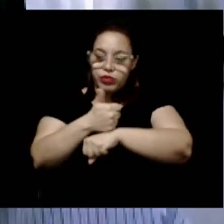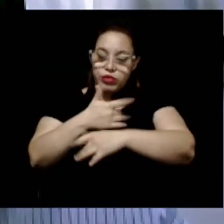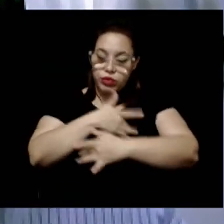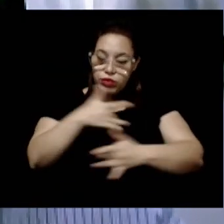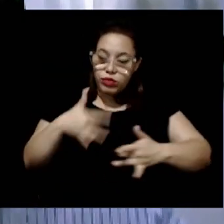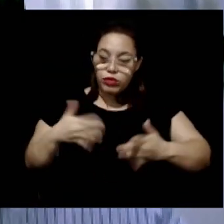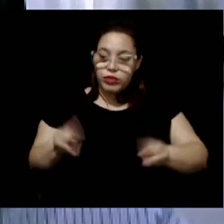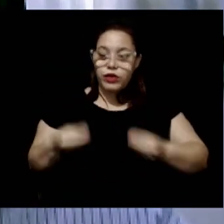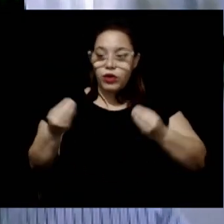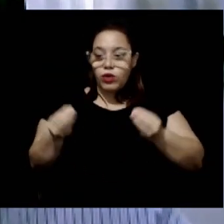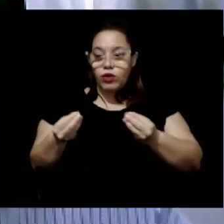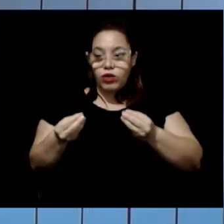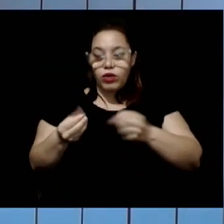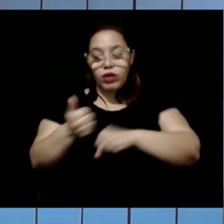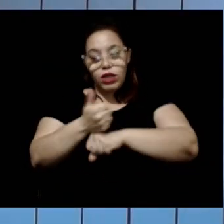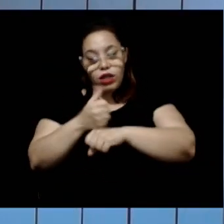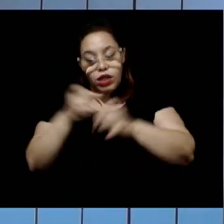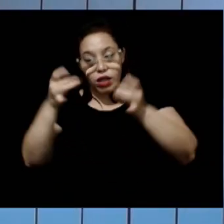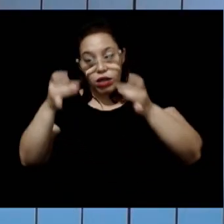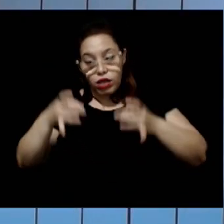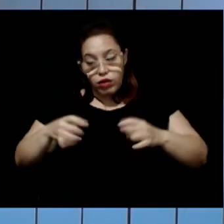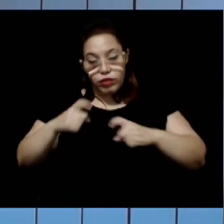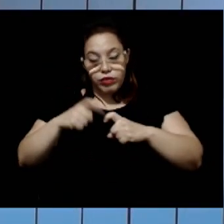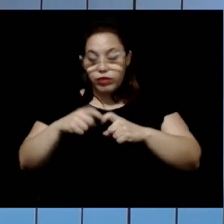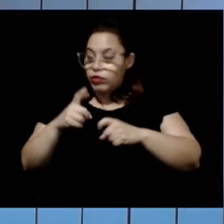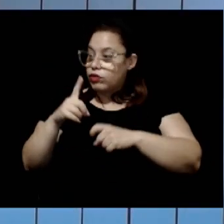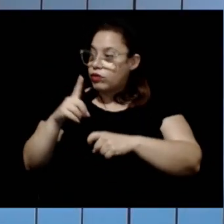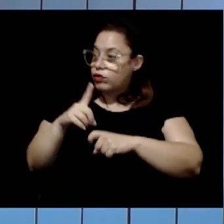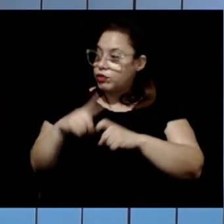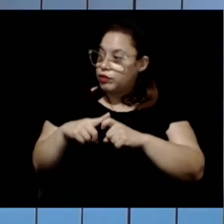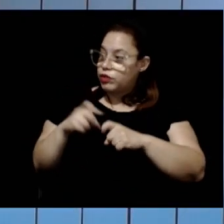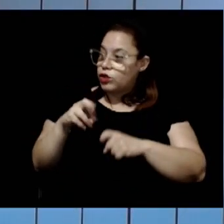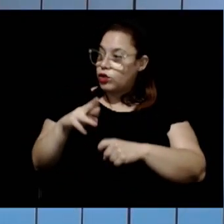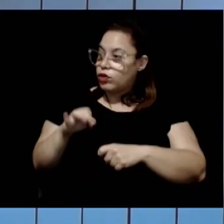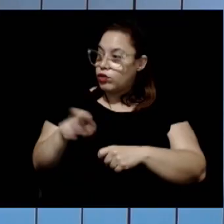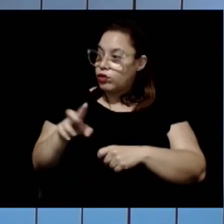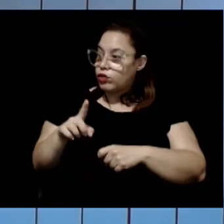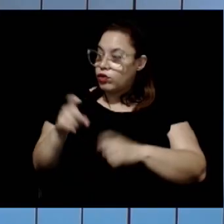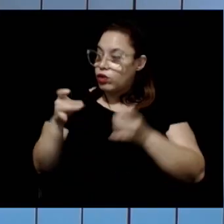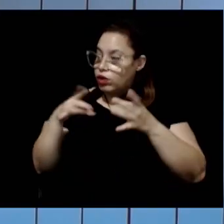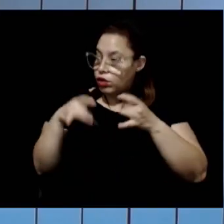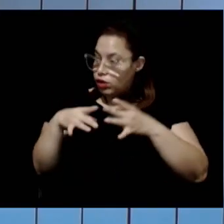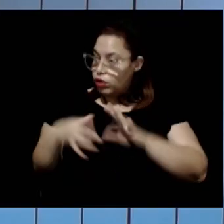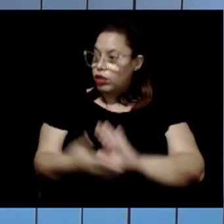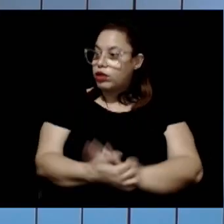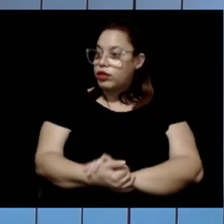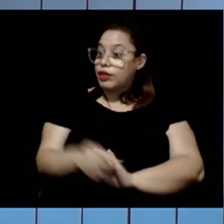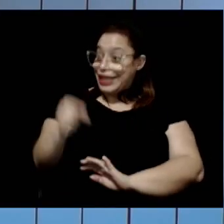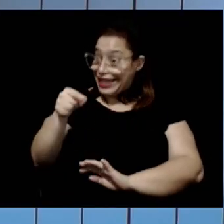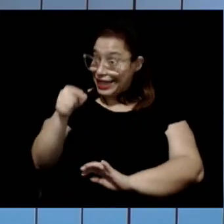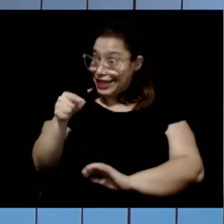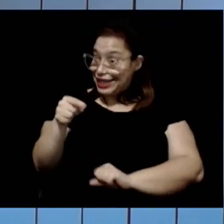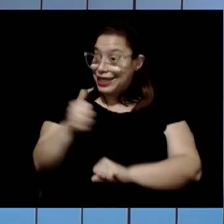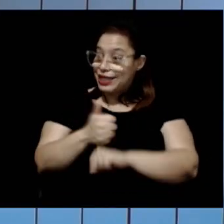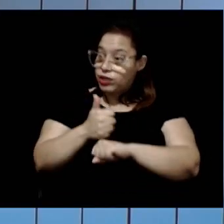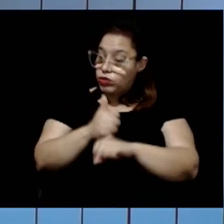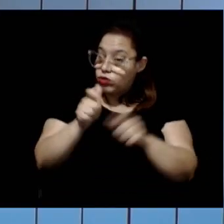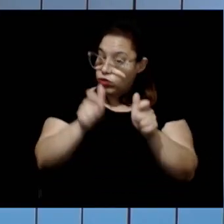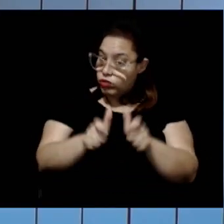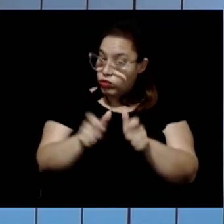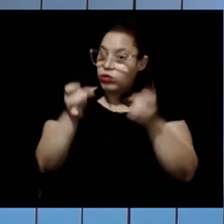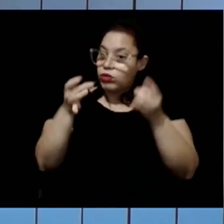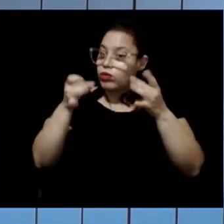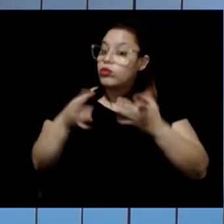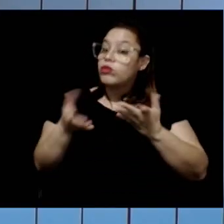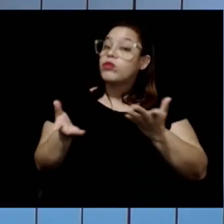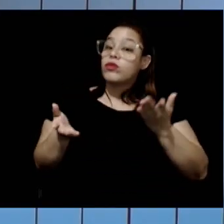especialidades médicas. Doutor José, o senhor, né, especialista nessa área específica,